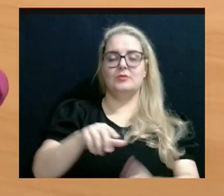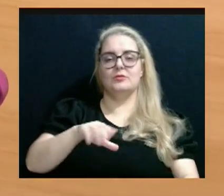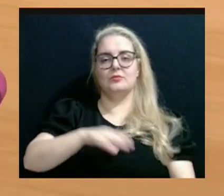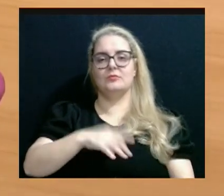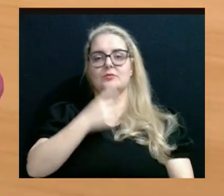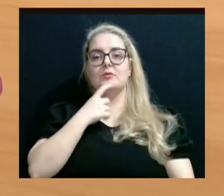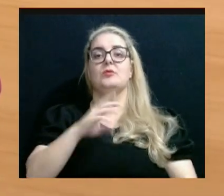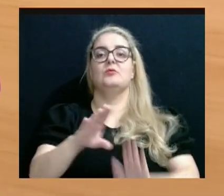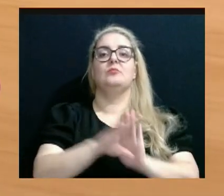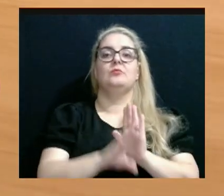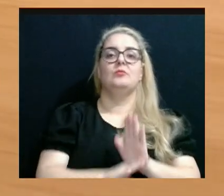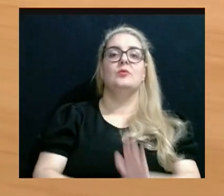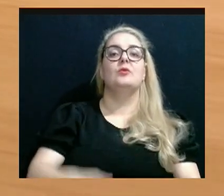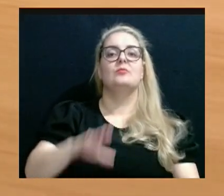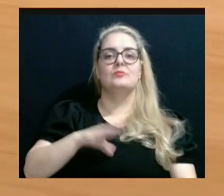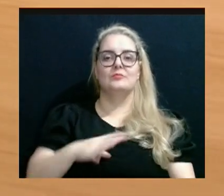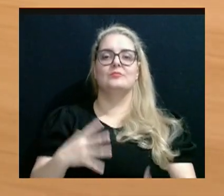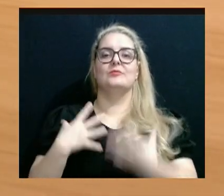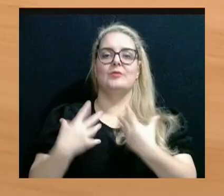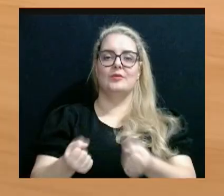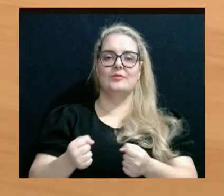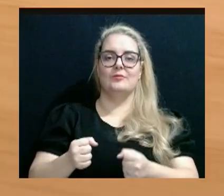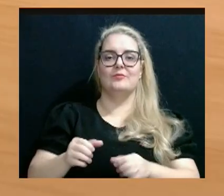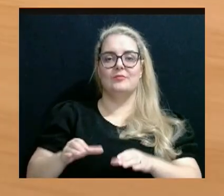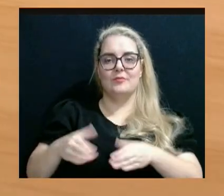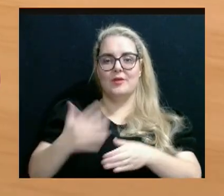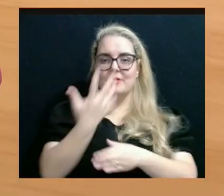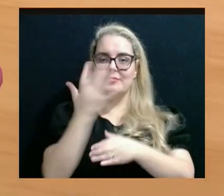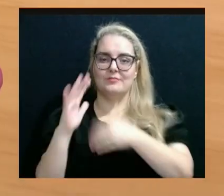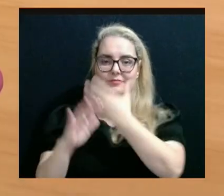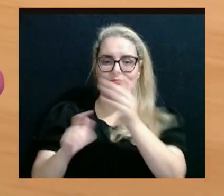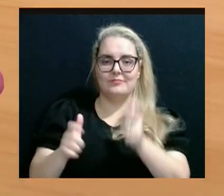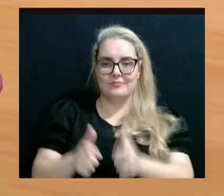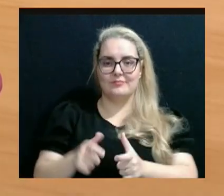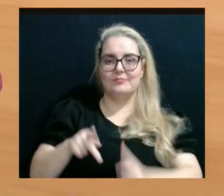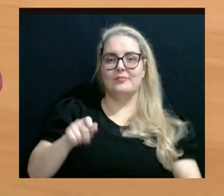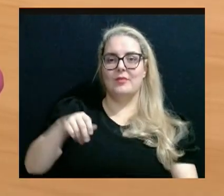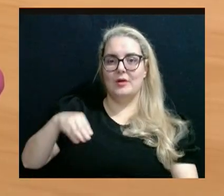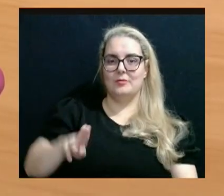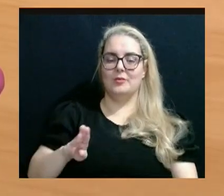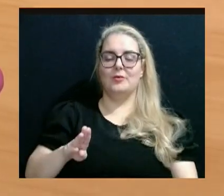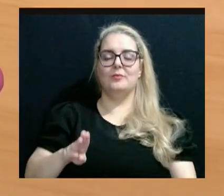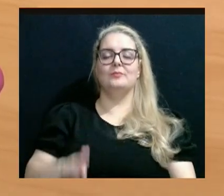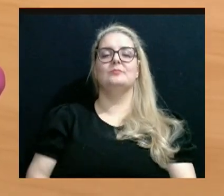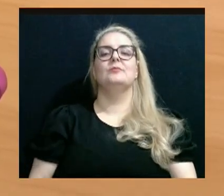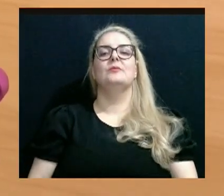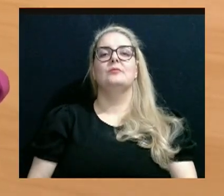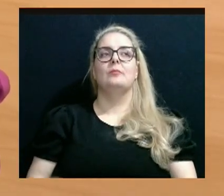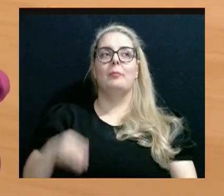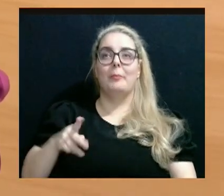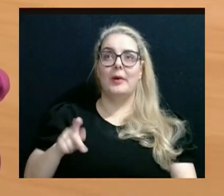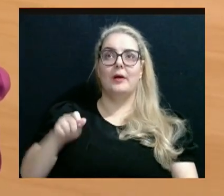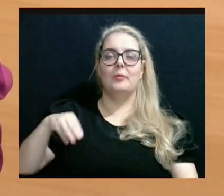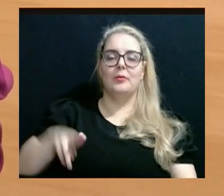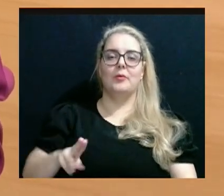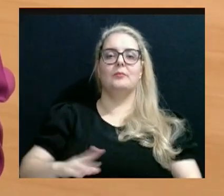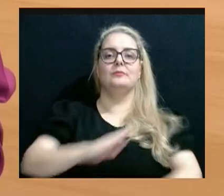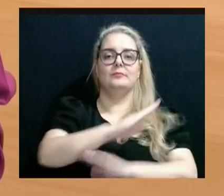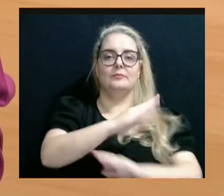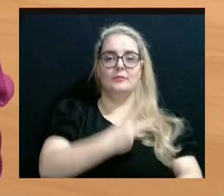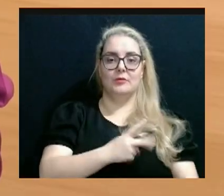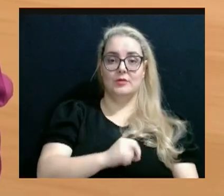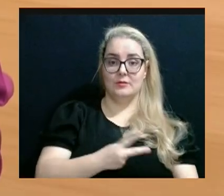Programa Municipal de Adoção de Microflorestas Urbanas, o PAMU. O projeto foi aprovado pela Câmara em 2025